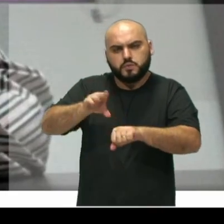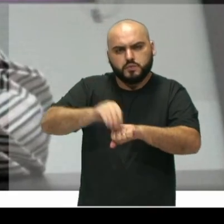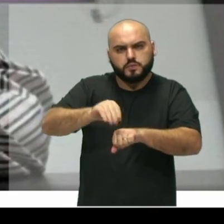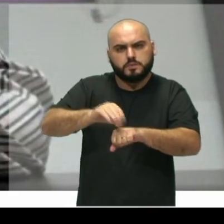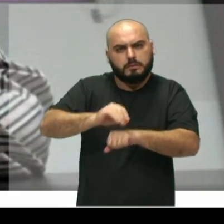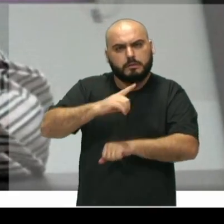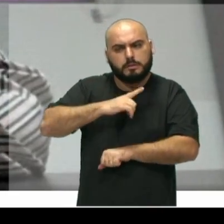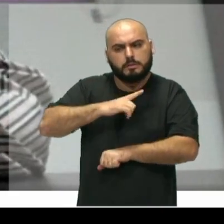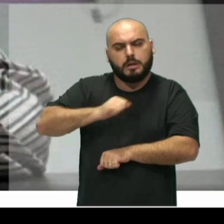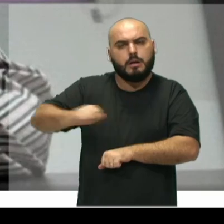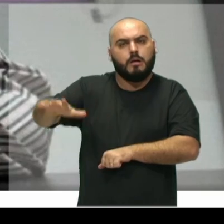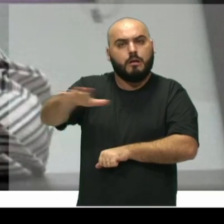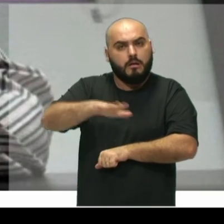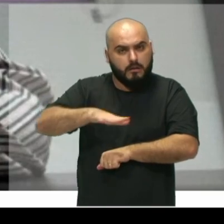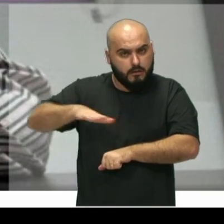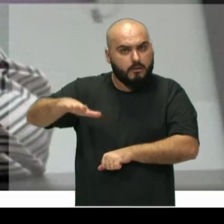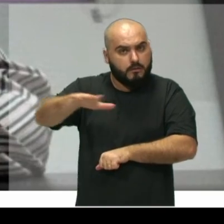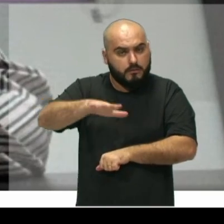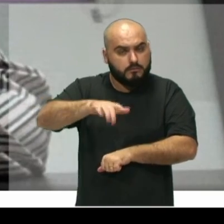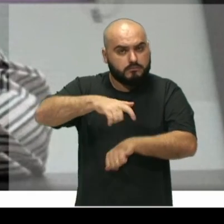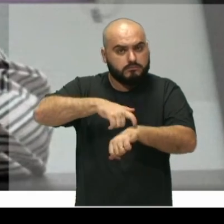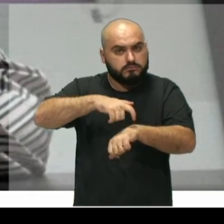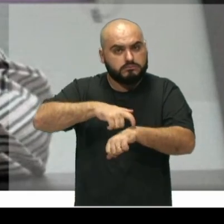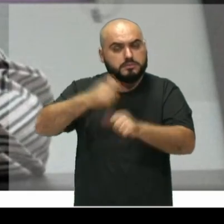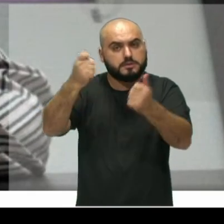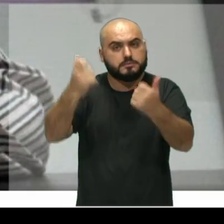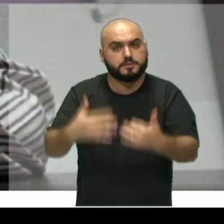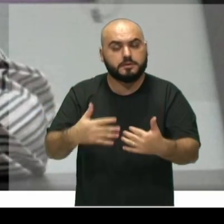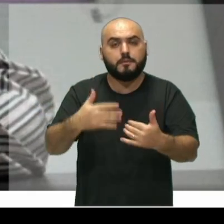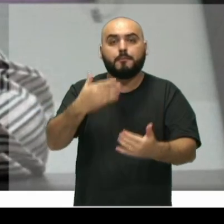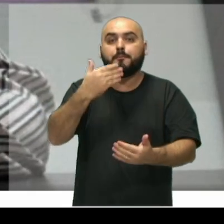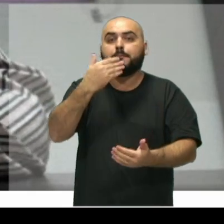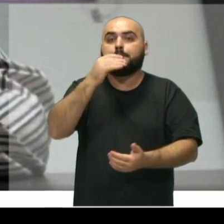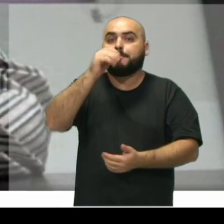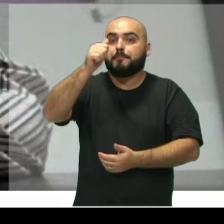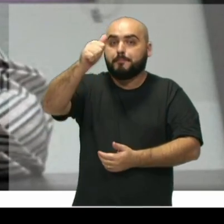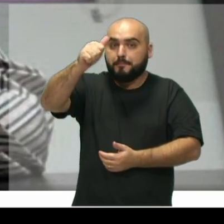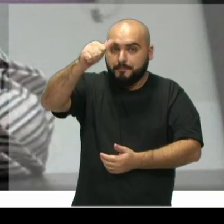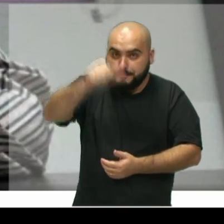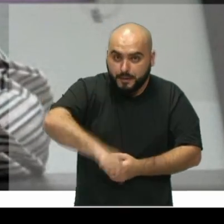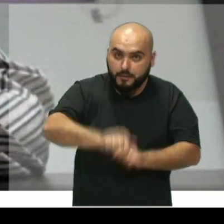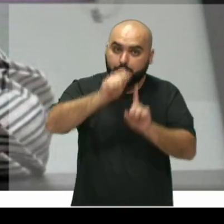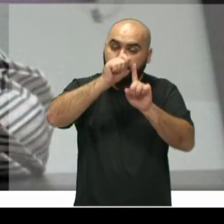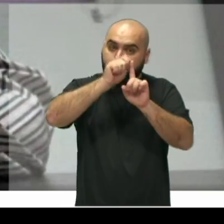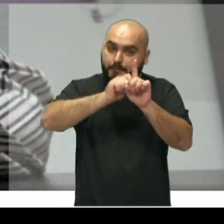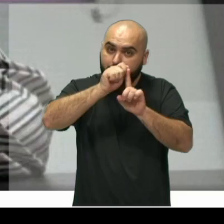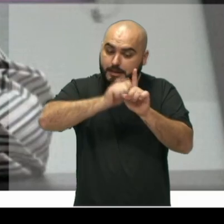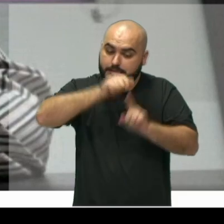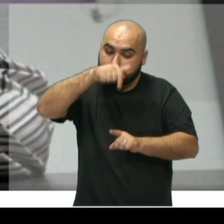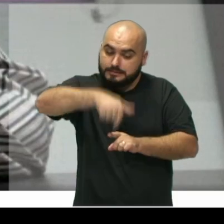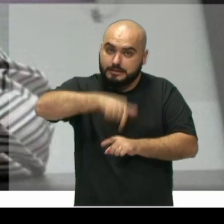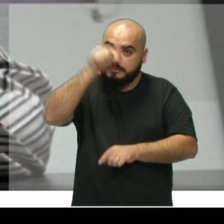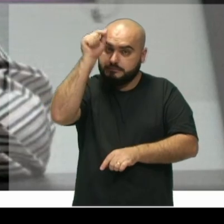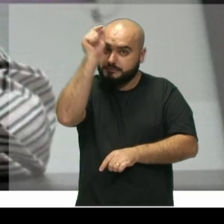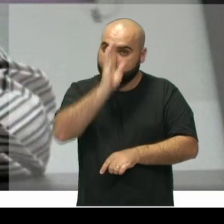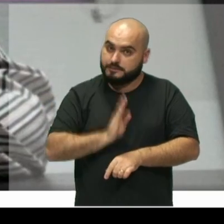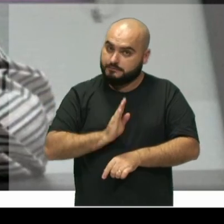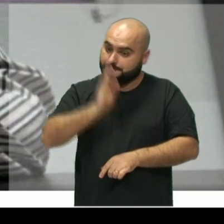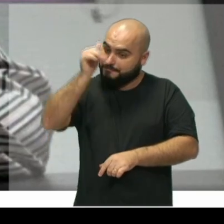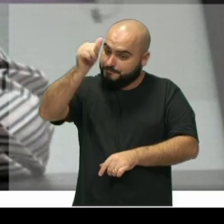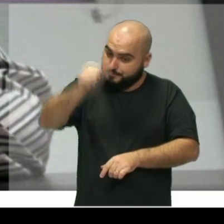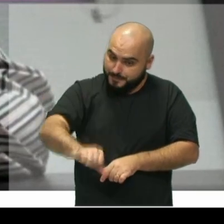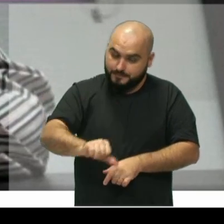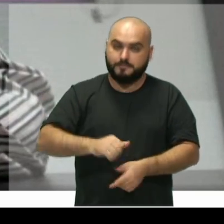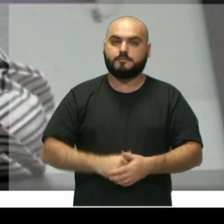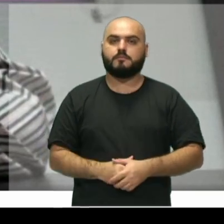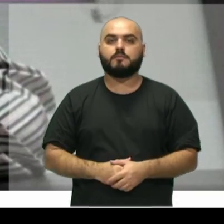expertise nessa temática de pandemia, que pode ser o pior mês da pandemia no Brasil. Mas a gente aproveita